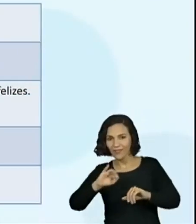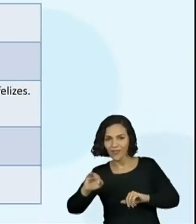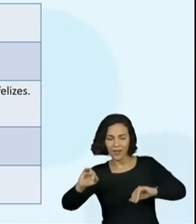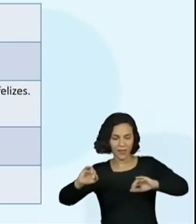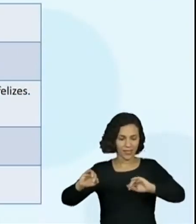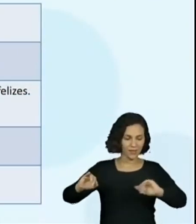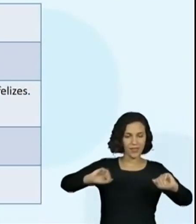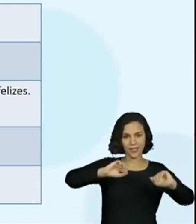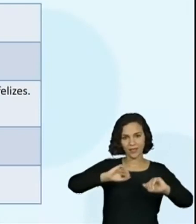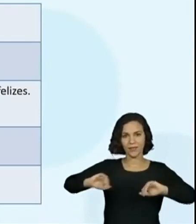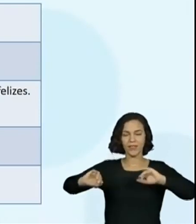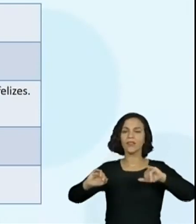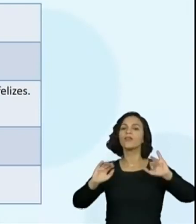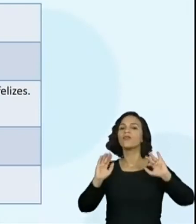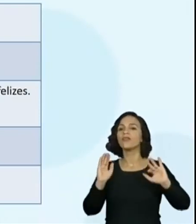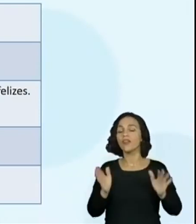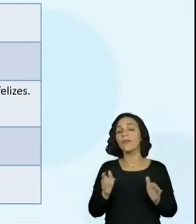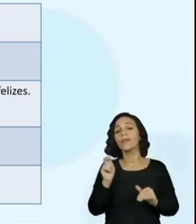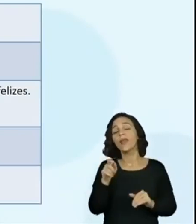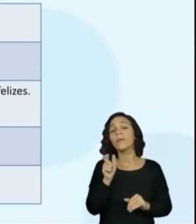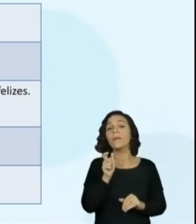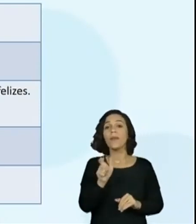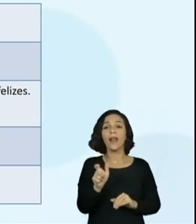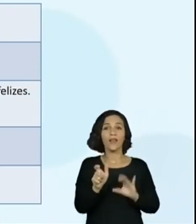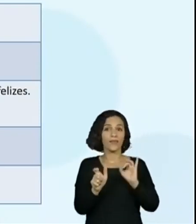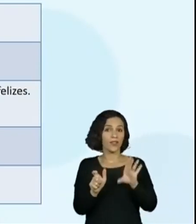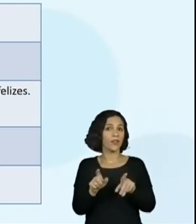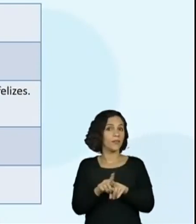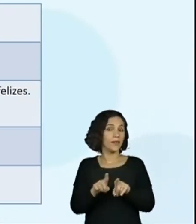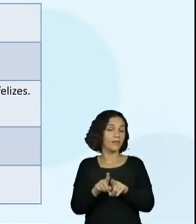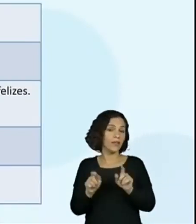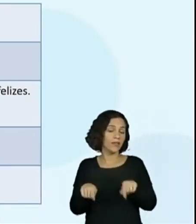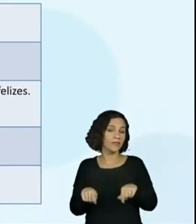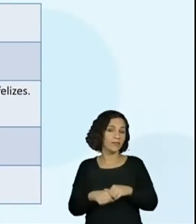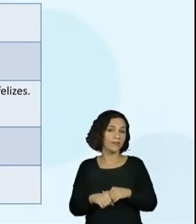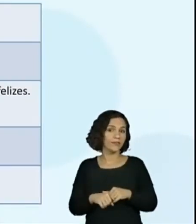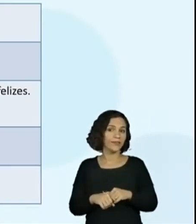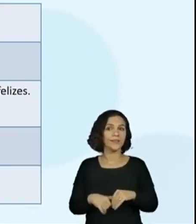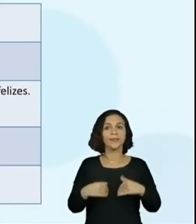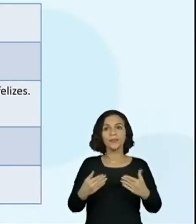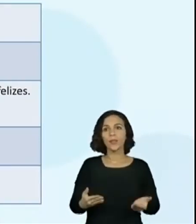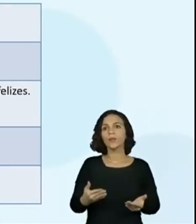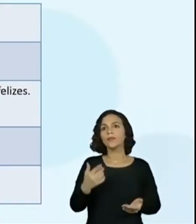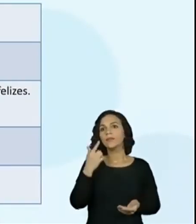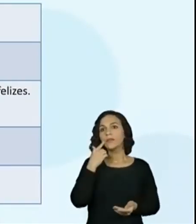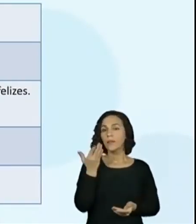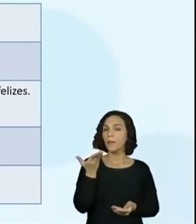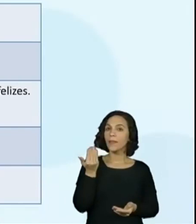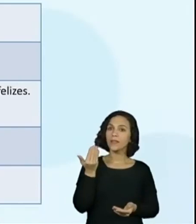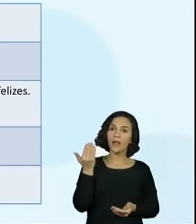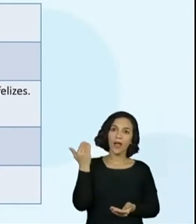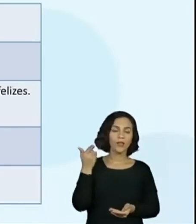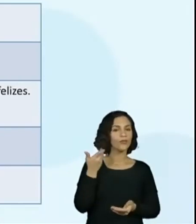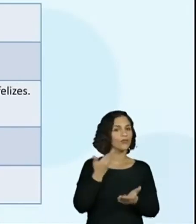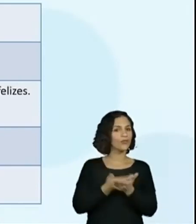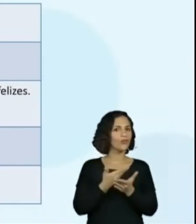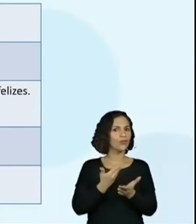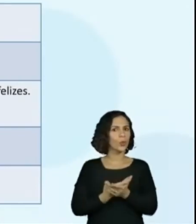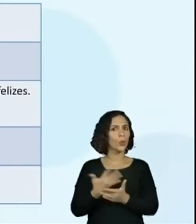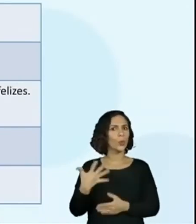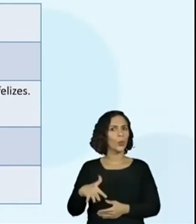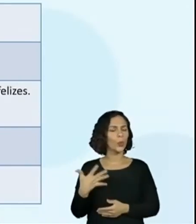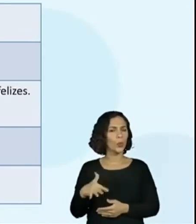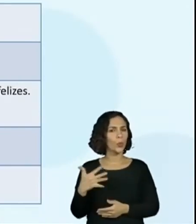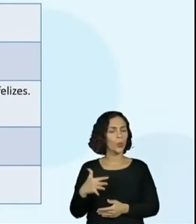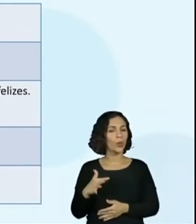colocando certinho. Dá para colocar só a palavra também, né, professora? Só a palavra. Então, a gente tem lá no passado, vocês estudaram demais, vocês